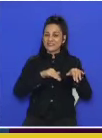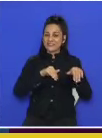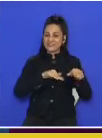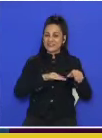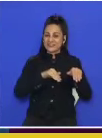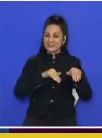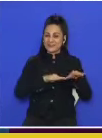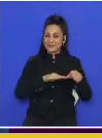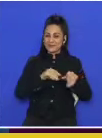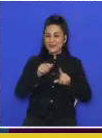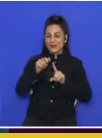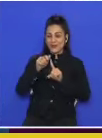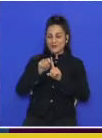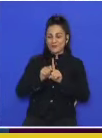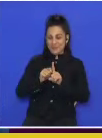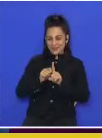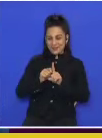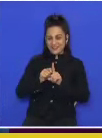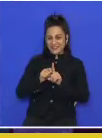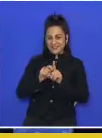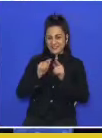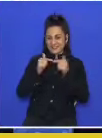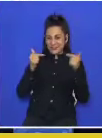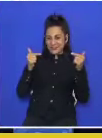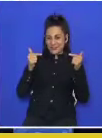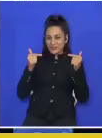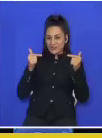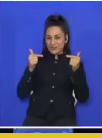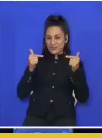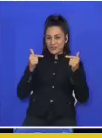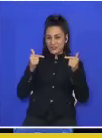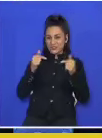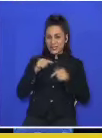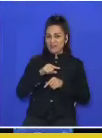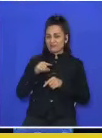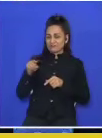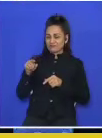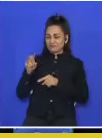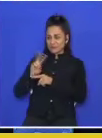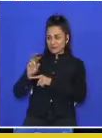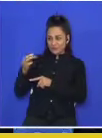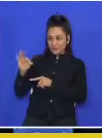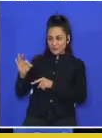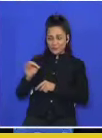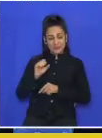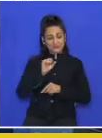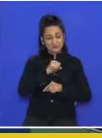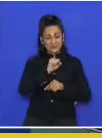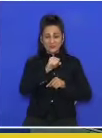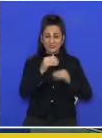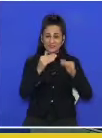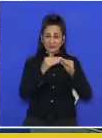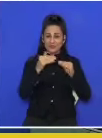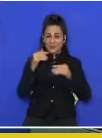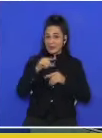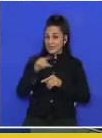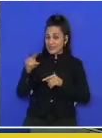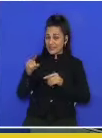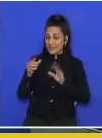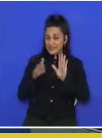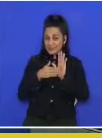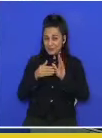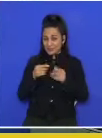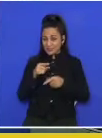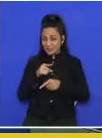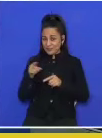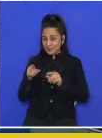Setembro é o mês da sorte. Auditoras, confirmam? Confirmo. Sim, confirmo. Obrigado. E aí, a sorte estava na